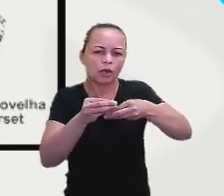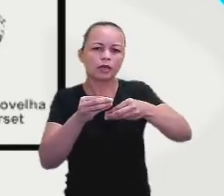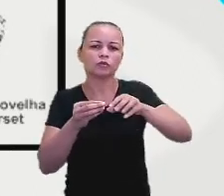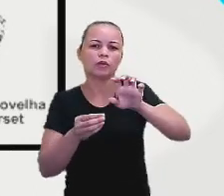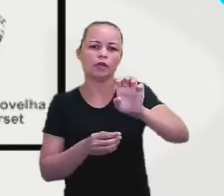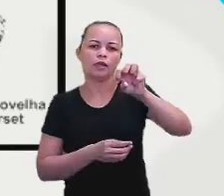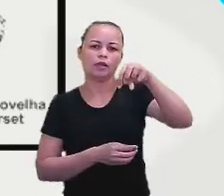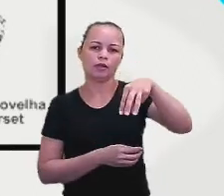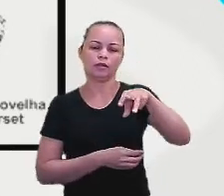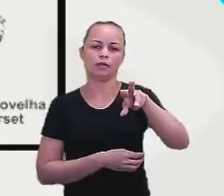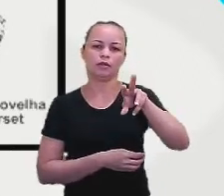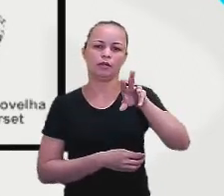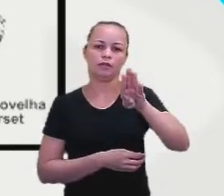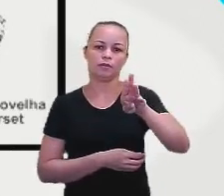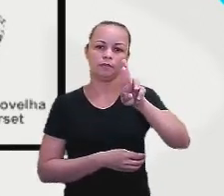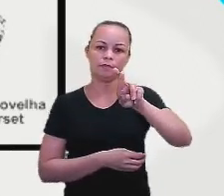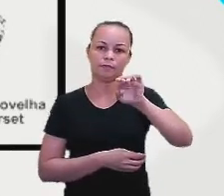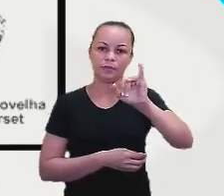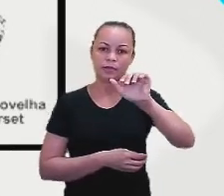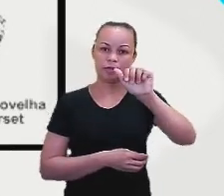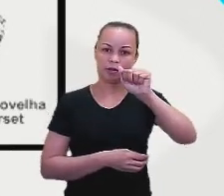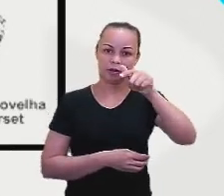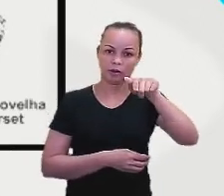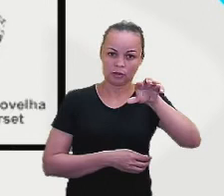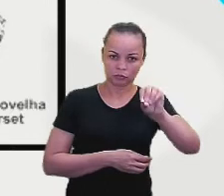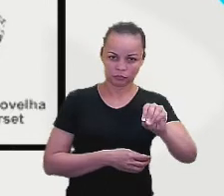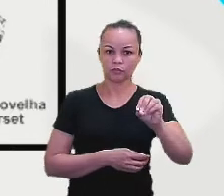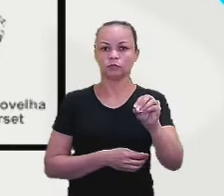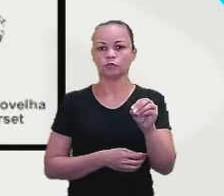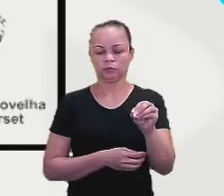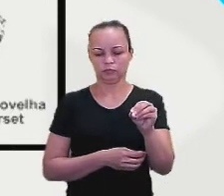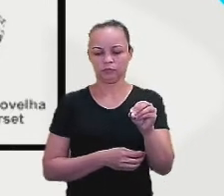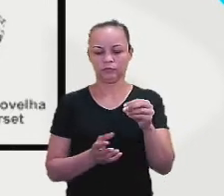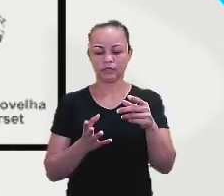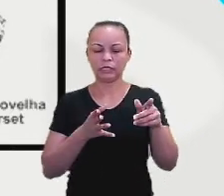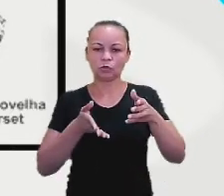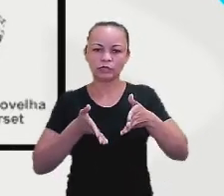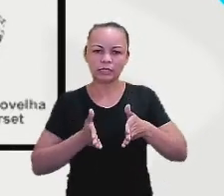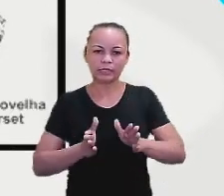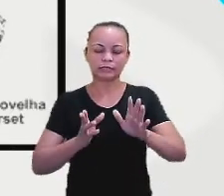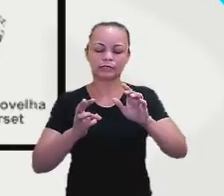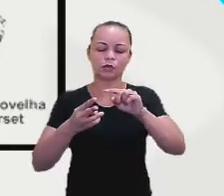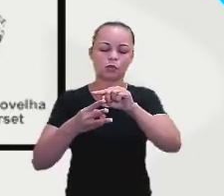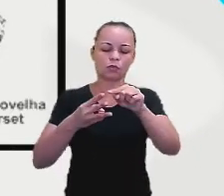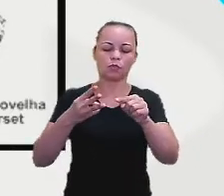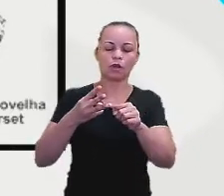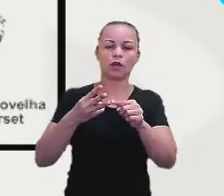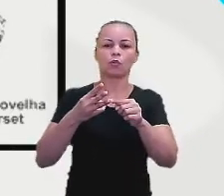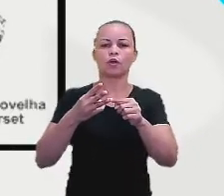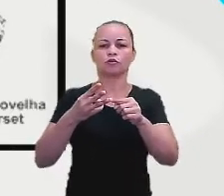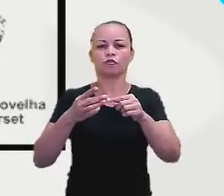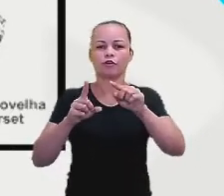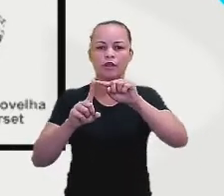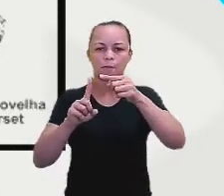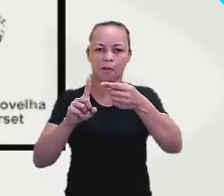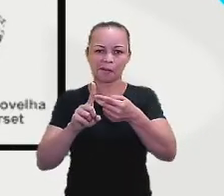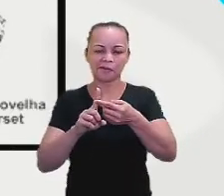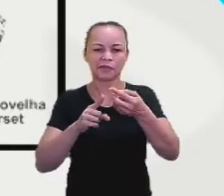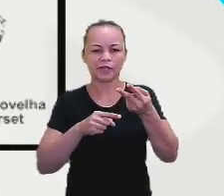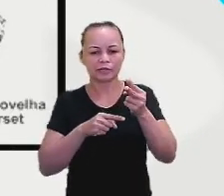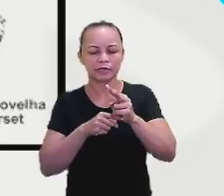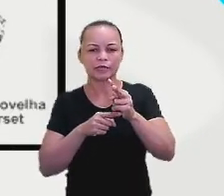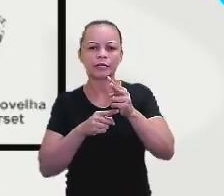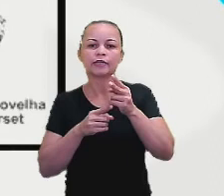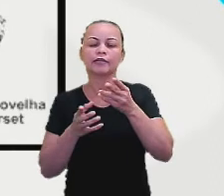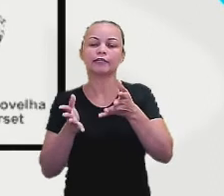embrião dentro de uma terceira ovelha, uma ovelha de barriga de aluguel, e nasceu uma ovelha geneticamente idêntica à ovelha que doeu.